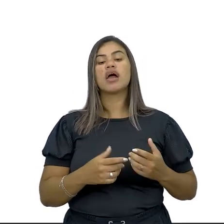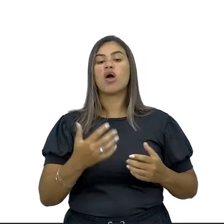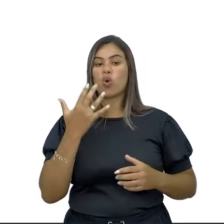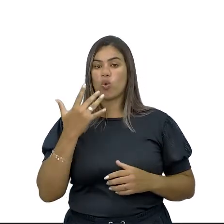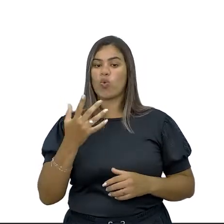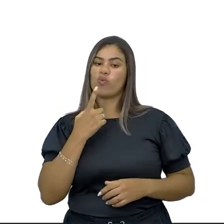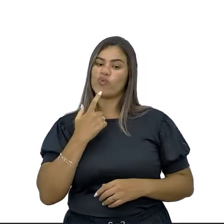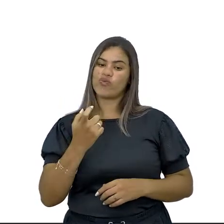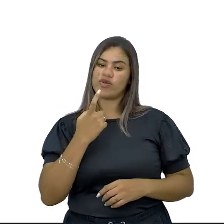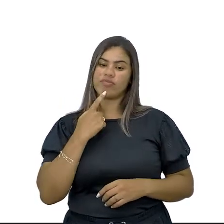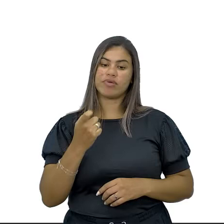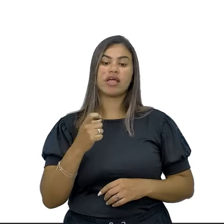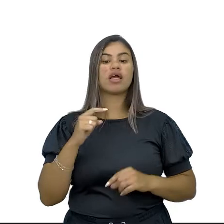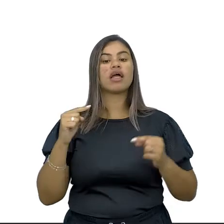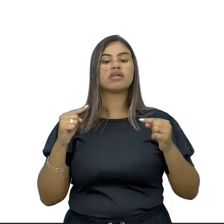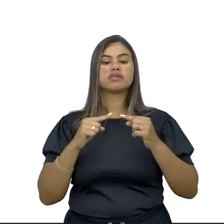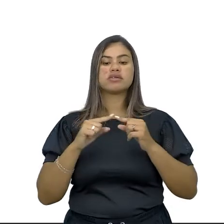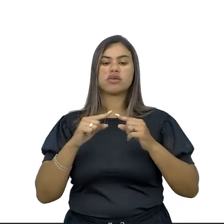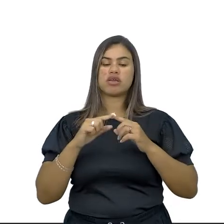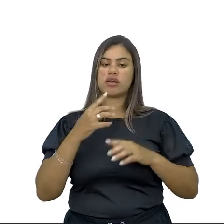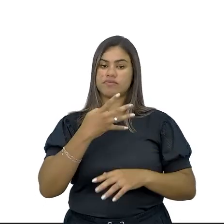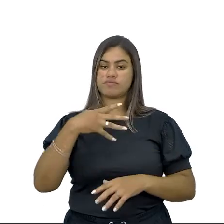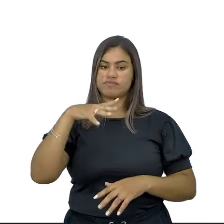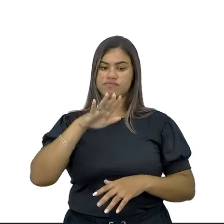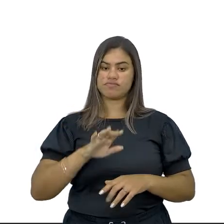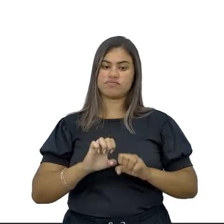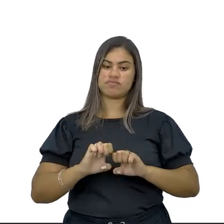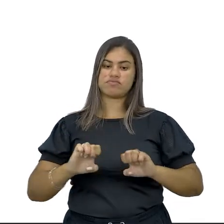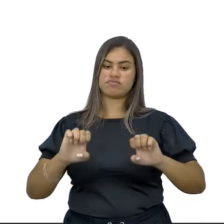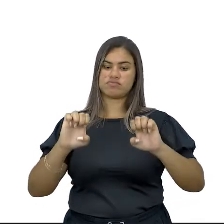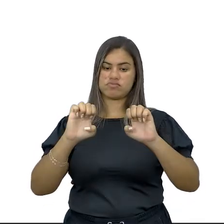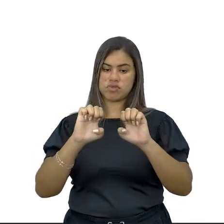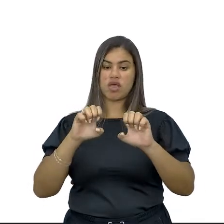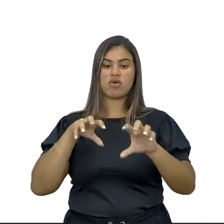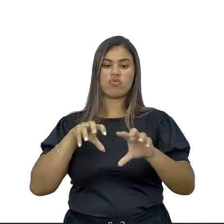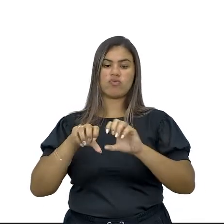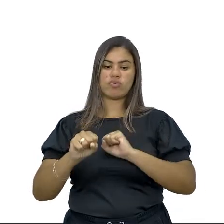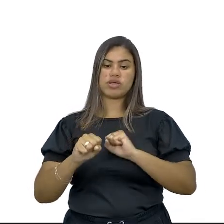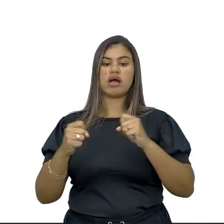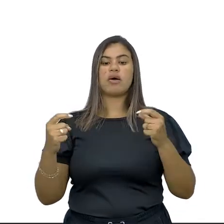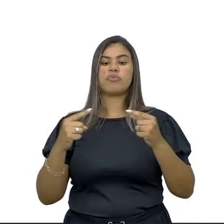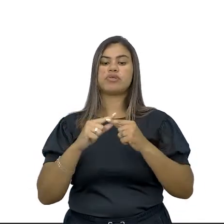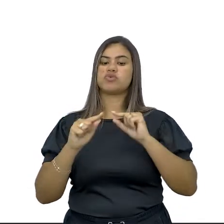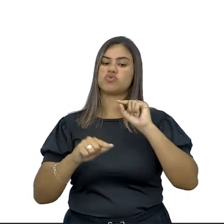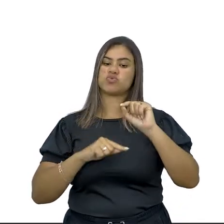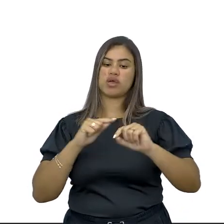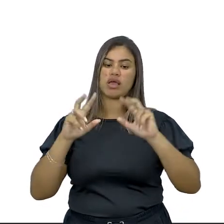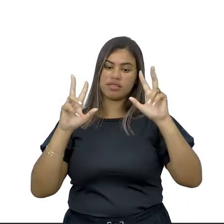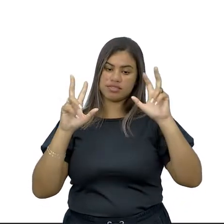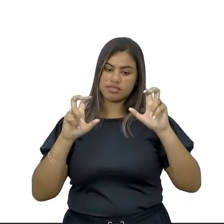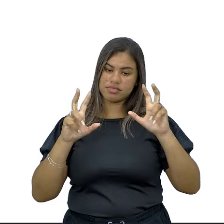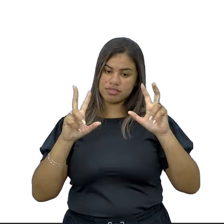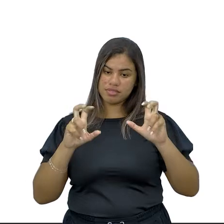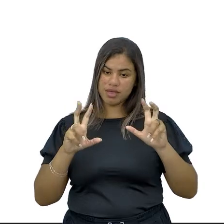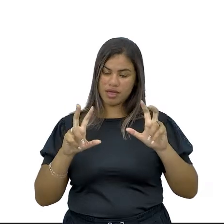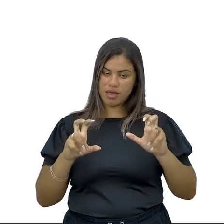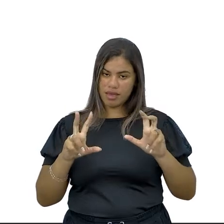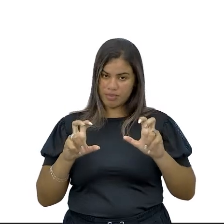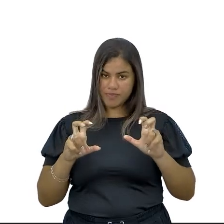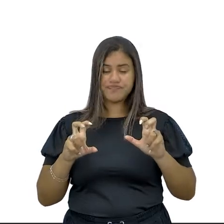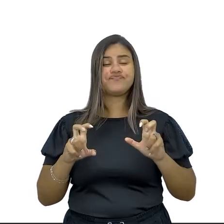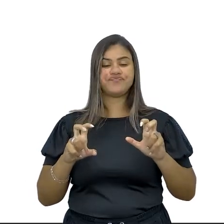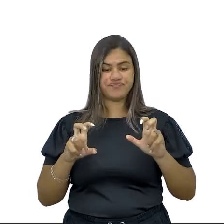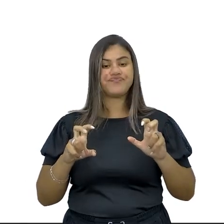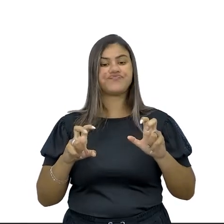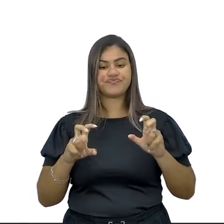significa que existe um eixo formativo, ou, né, no caso do primeiro bimestre, uma temática que será